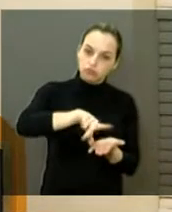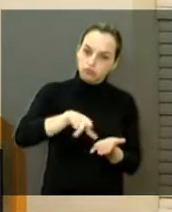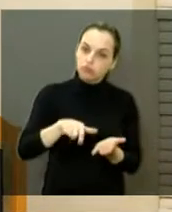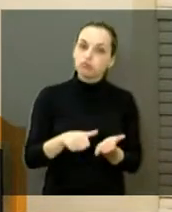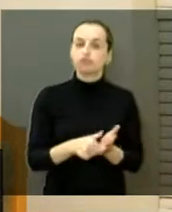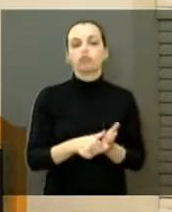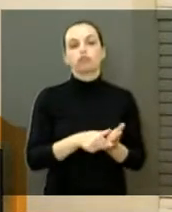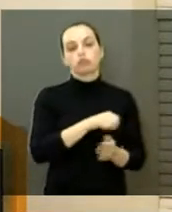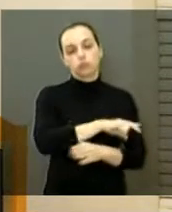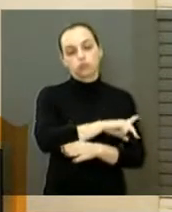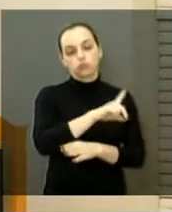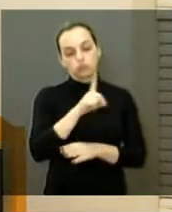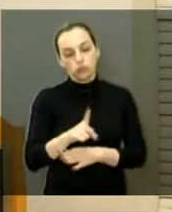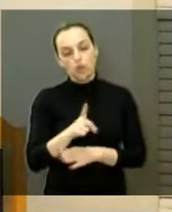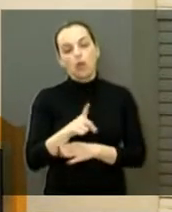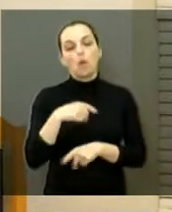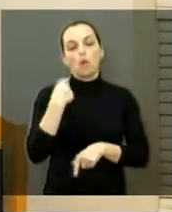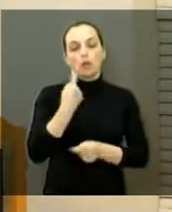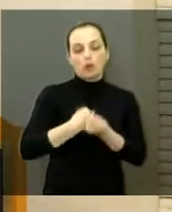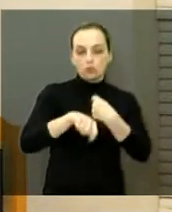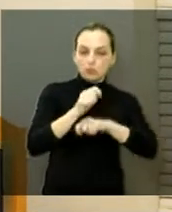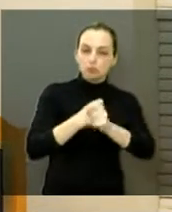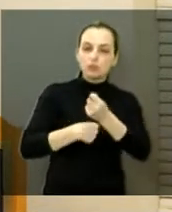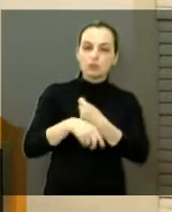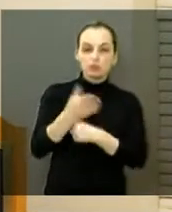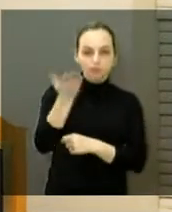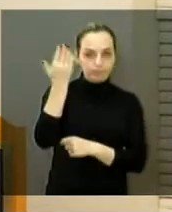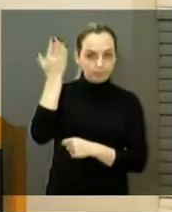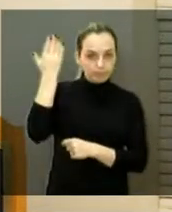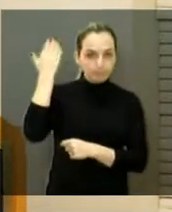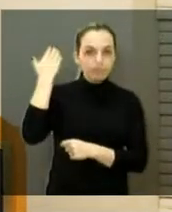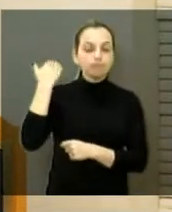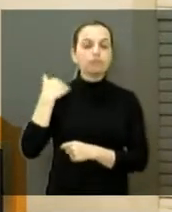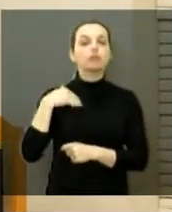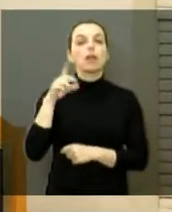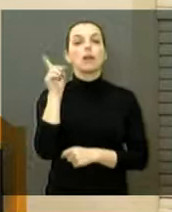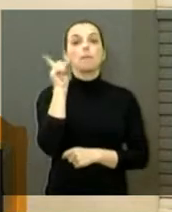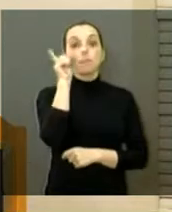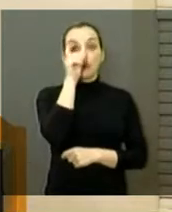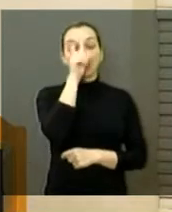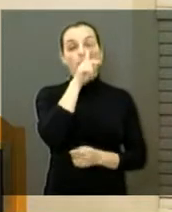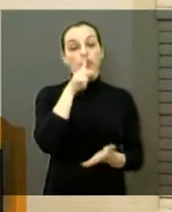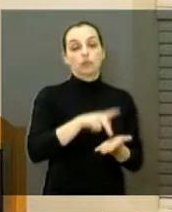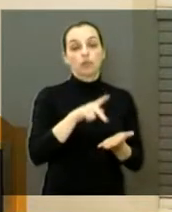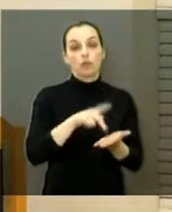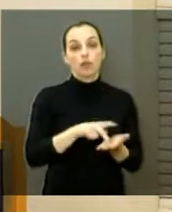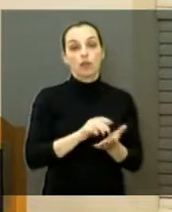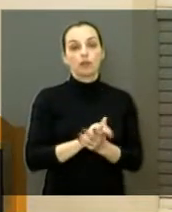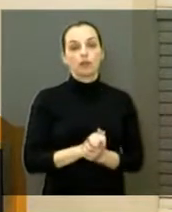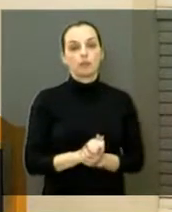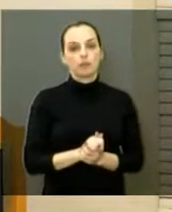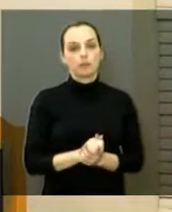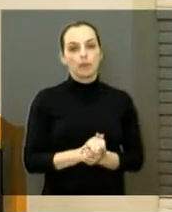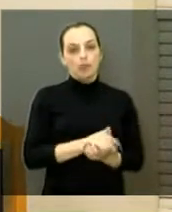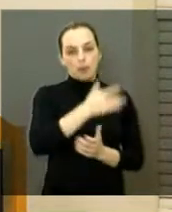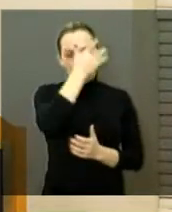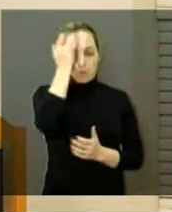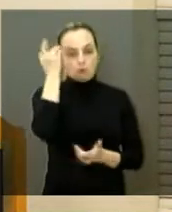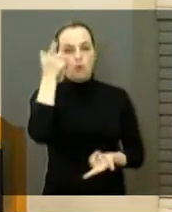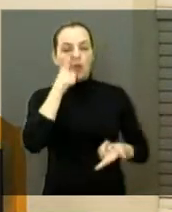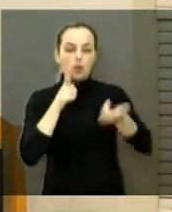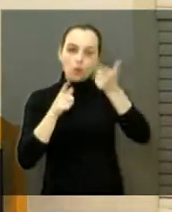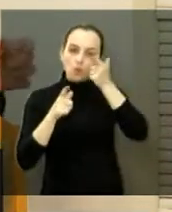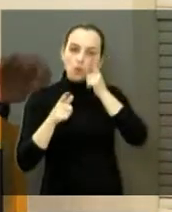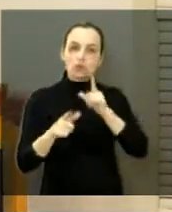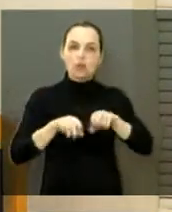são gestões passadas aí, enfim, mas essa dificuldade está tendo. Pessoa consegue fazer divórcio para poder